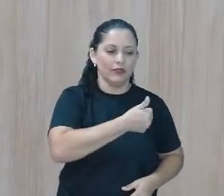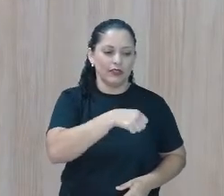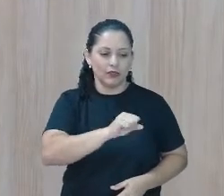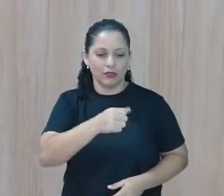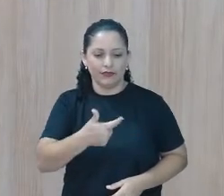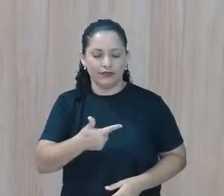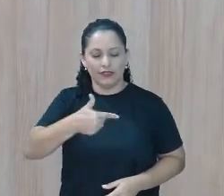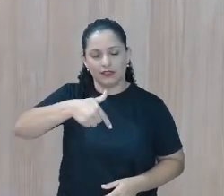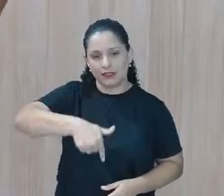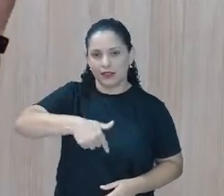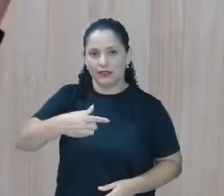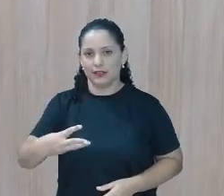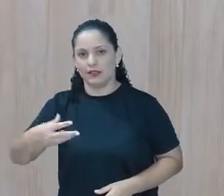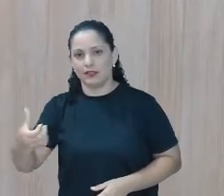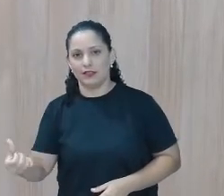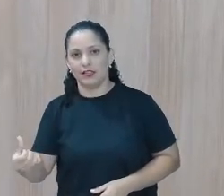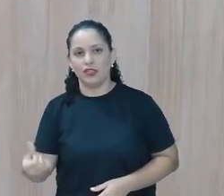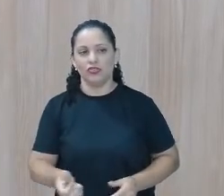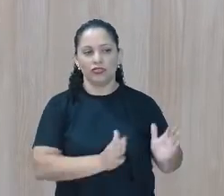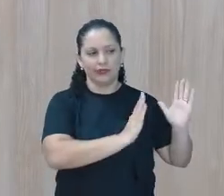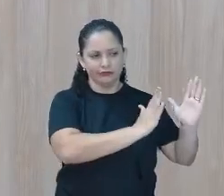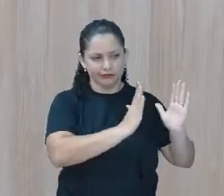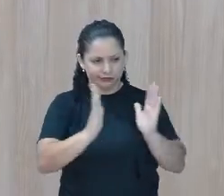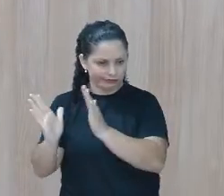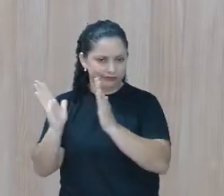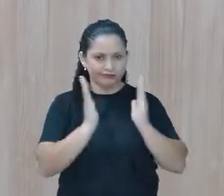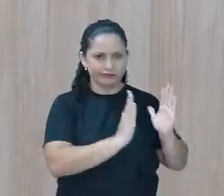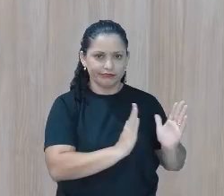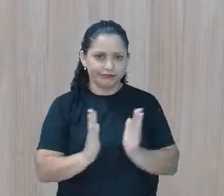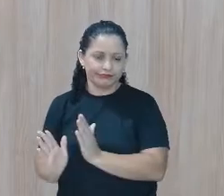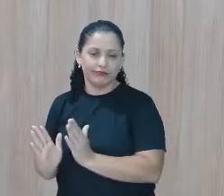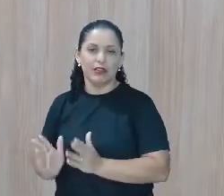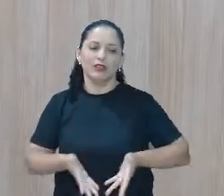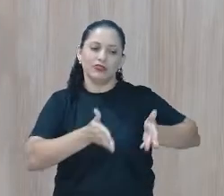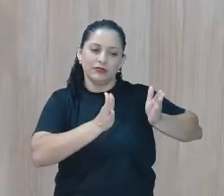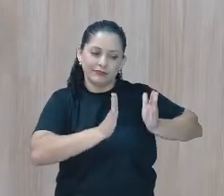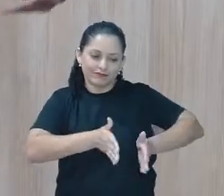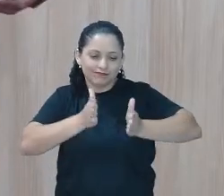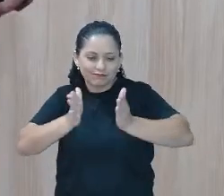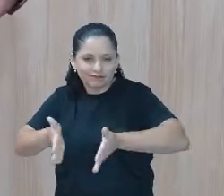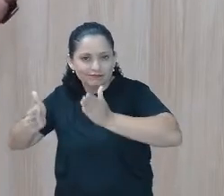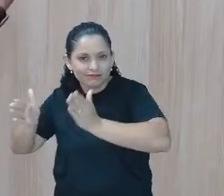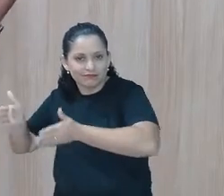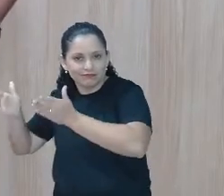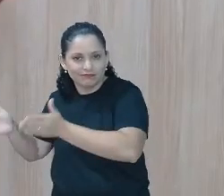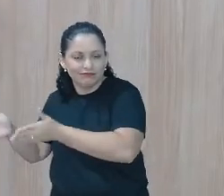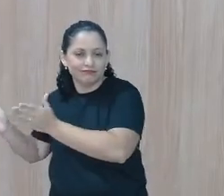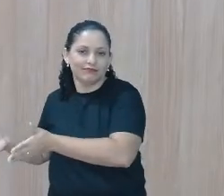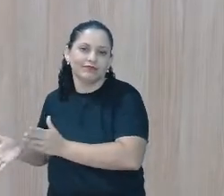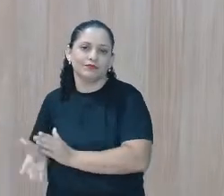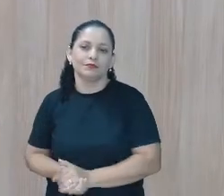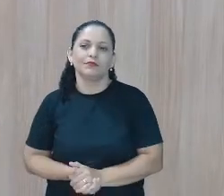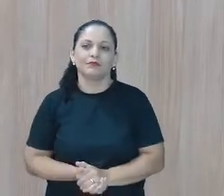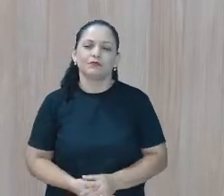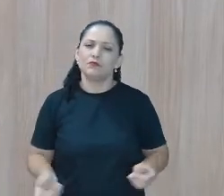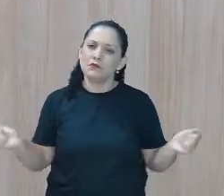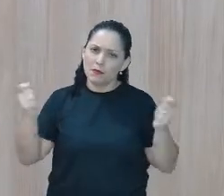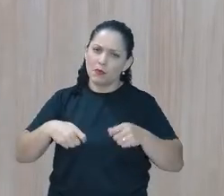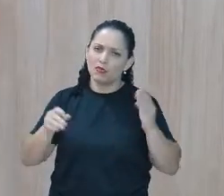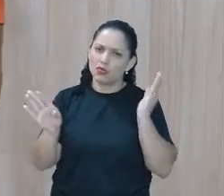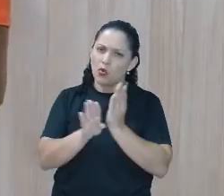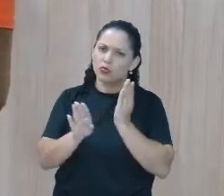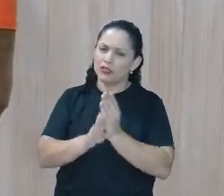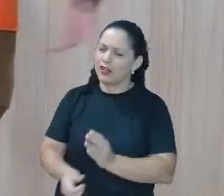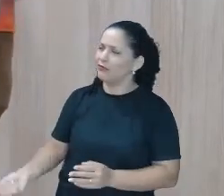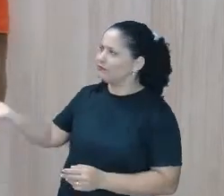18, 27 e 36, eles aumentaram proporcionalmente, certo? Pedro, eu posso encontrar esses